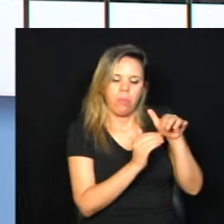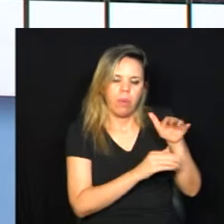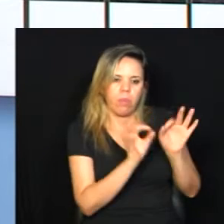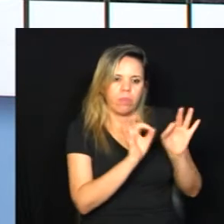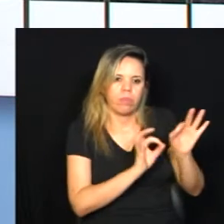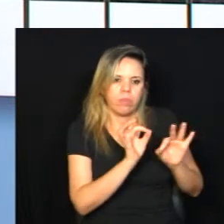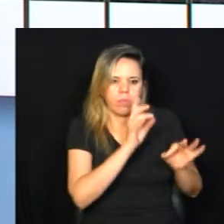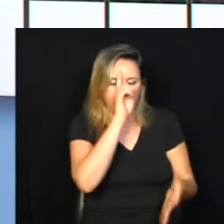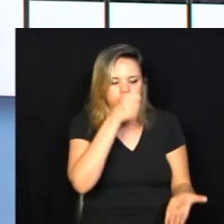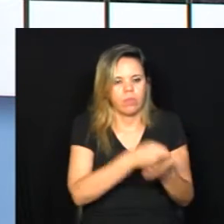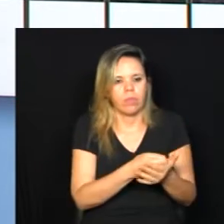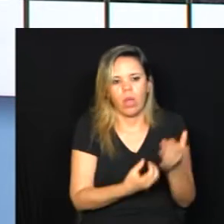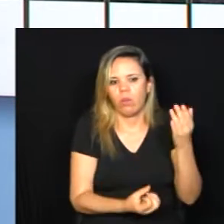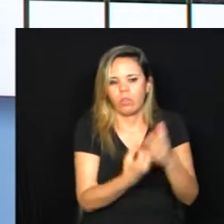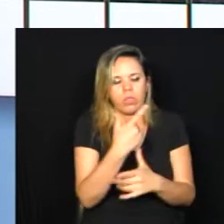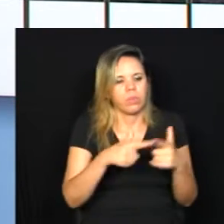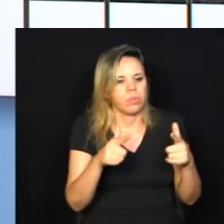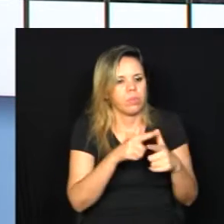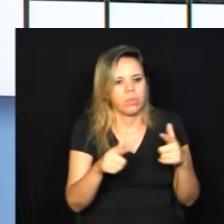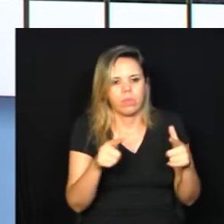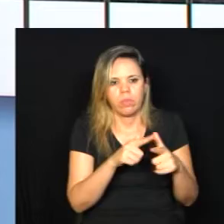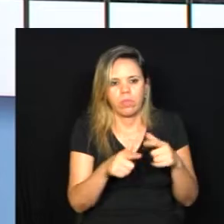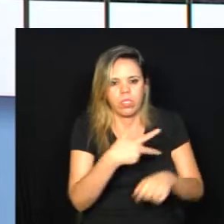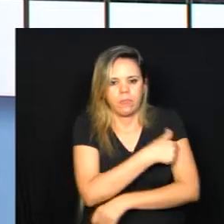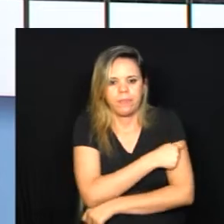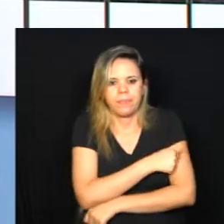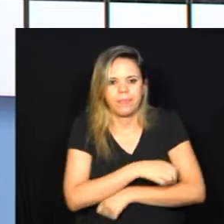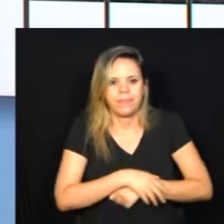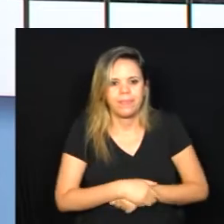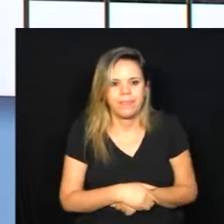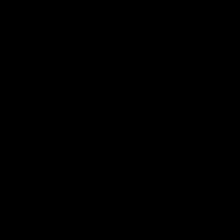para garantir que não aconteça nada com a vacina.